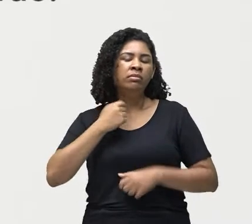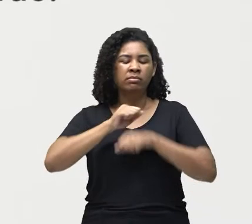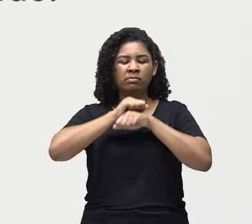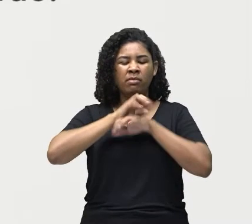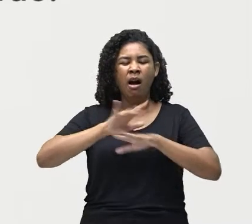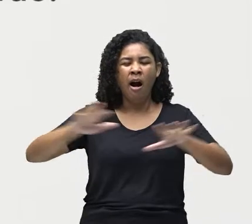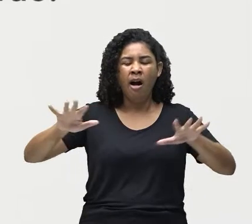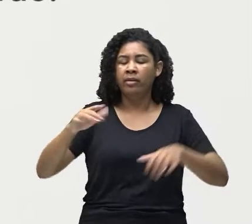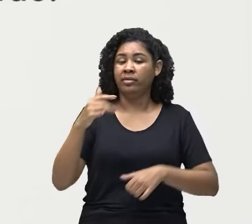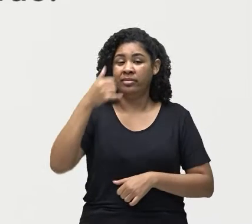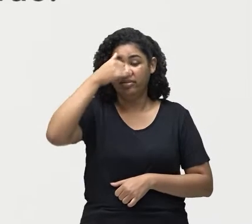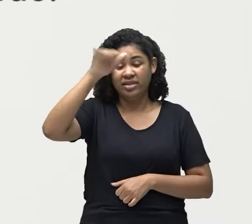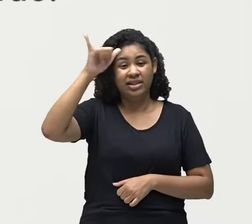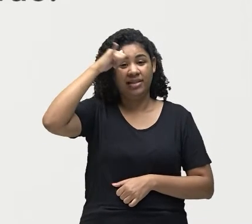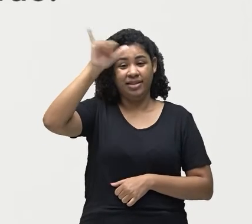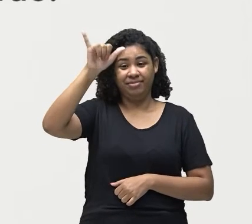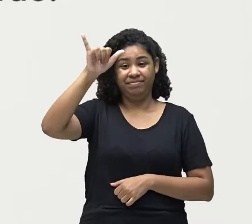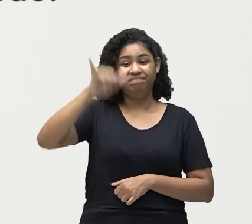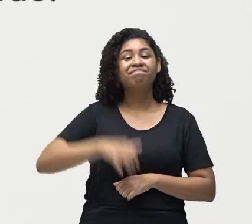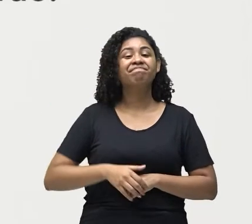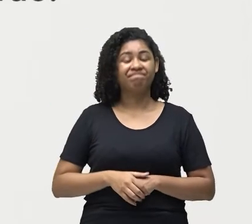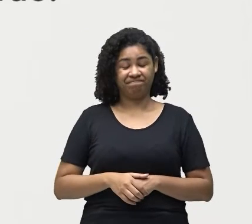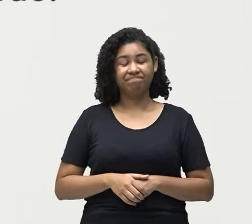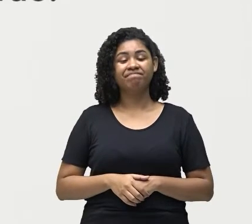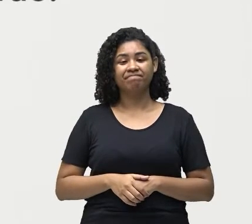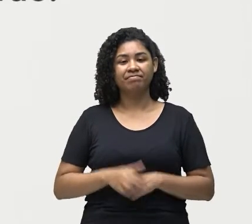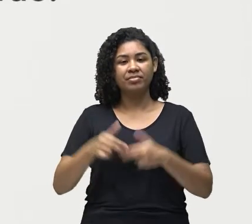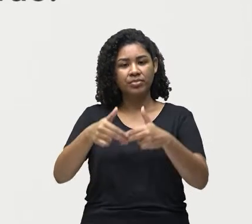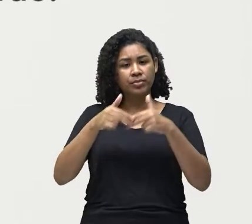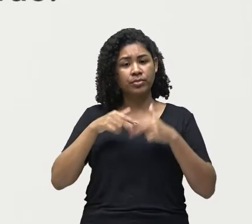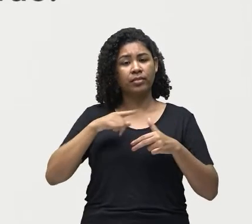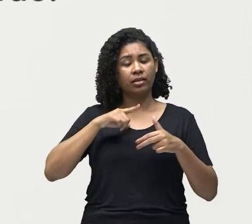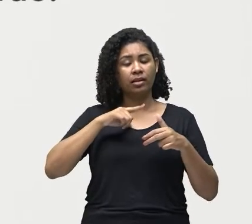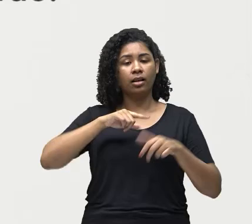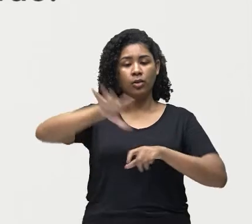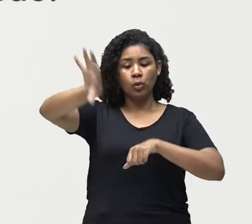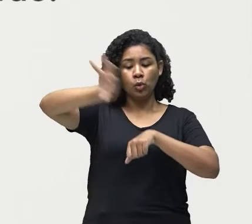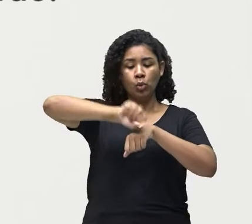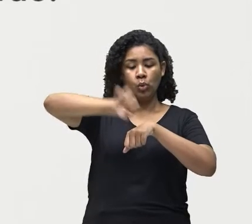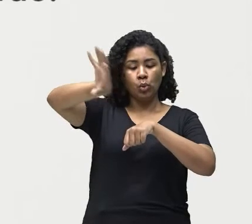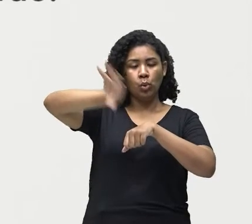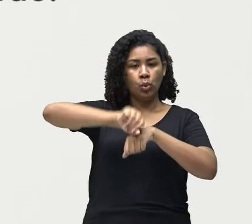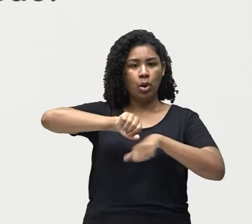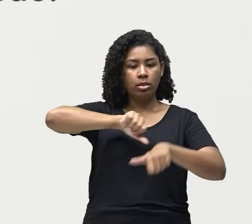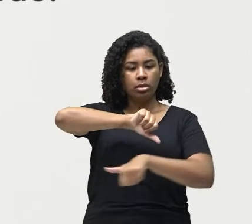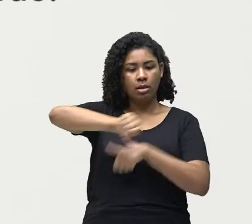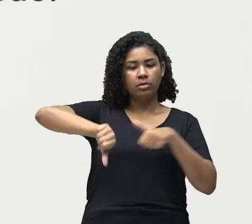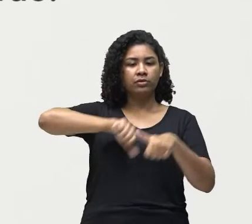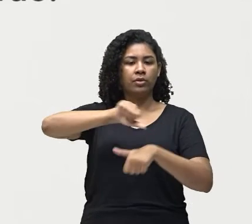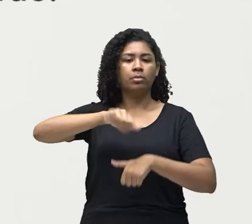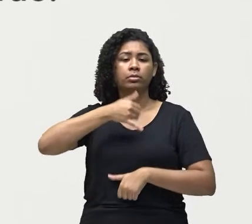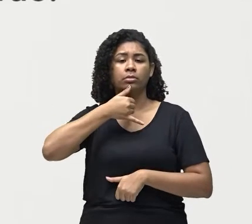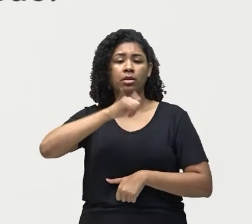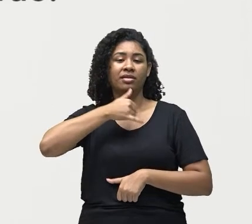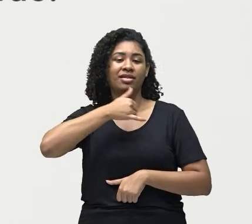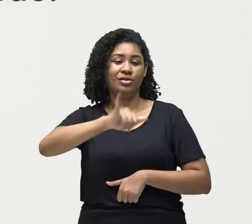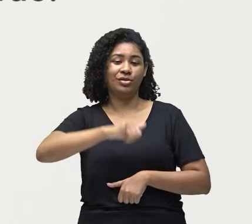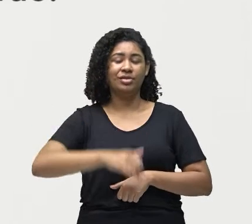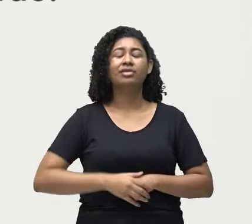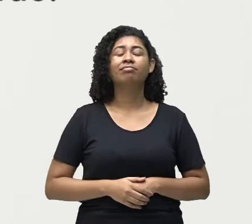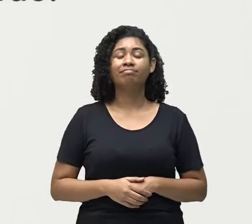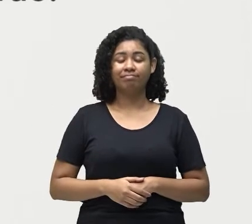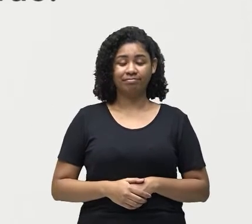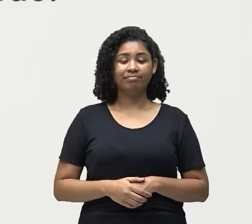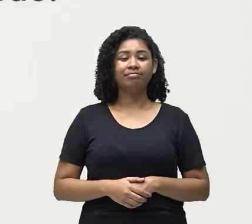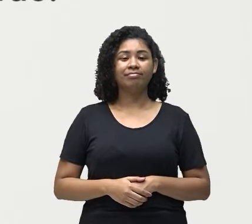placas fotovoltaicas que realizam essa transformação de energia. Ela vai captar a luz do sol e vai transformar